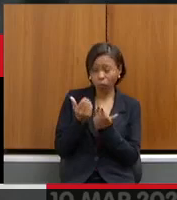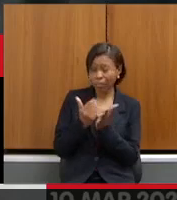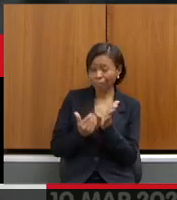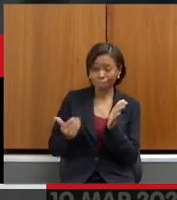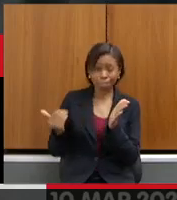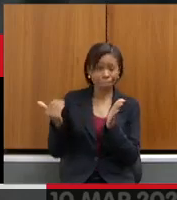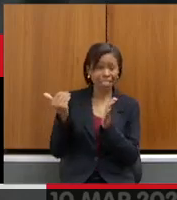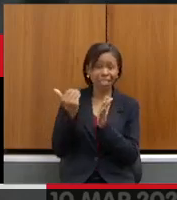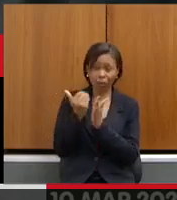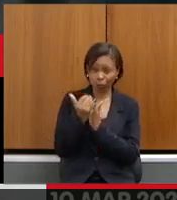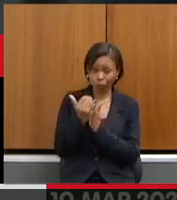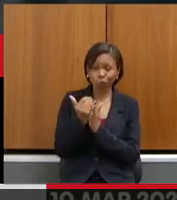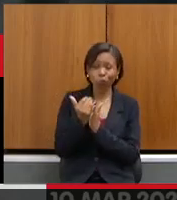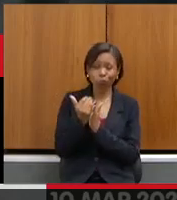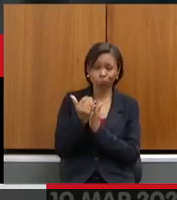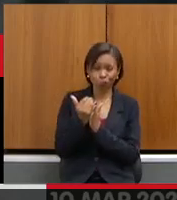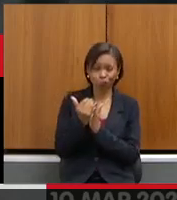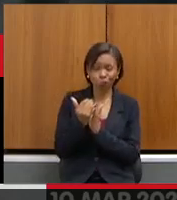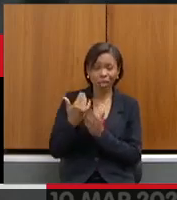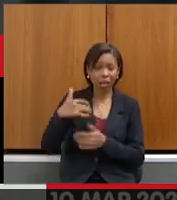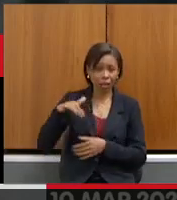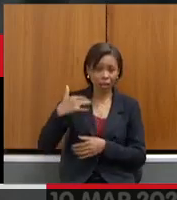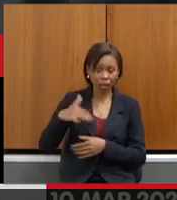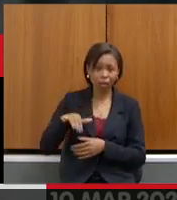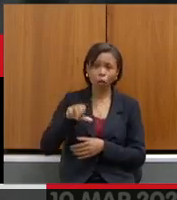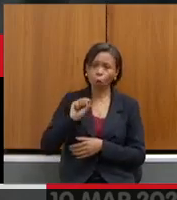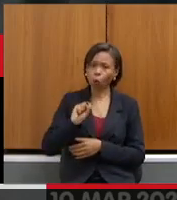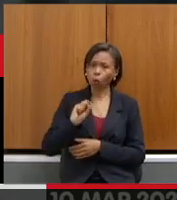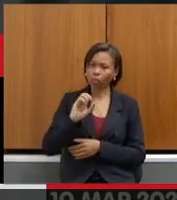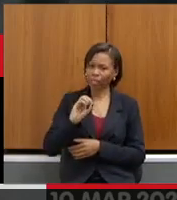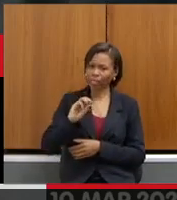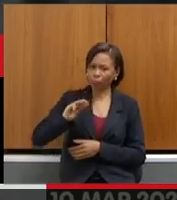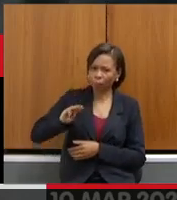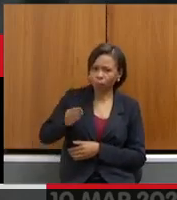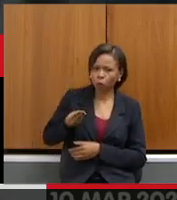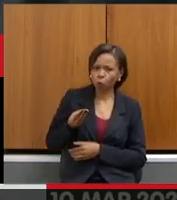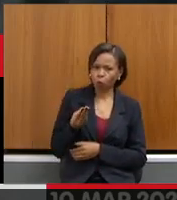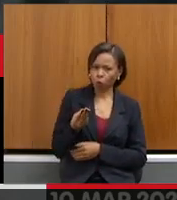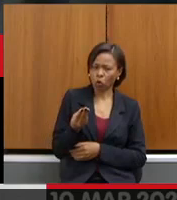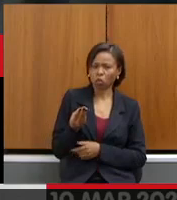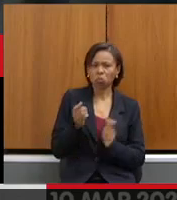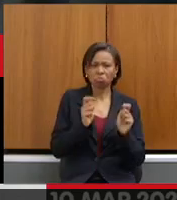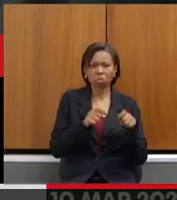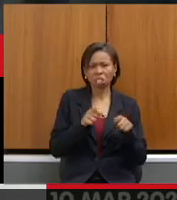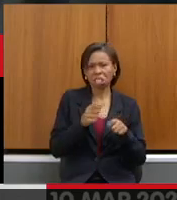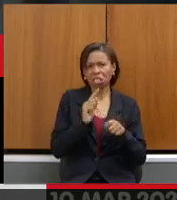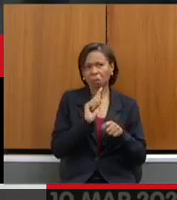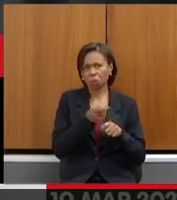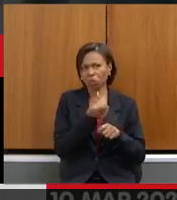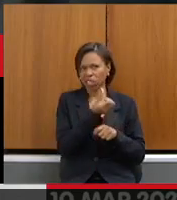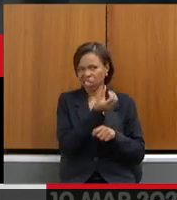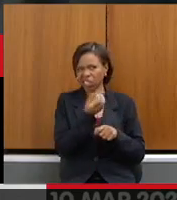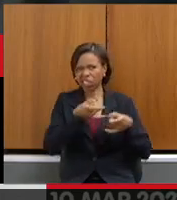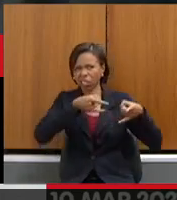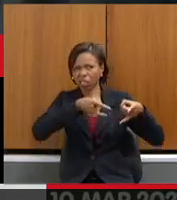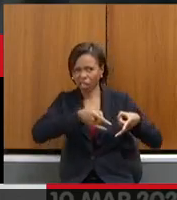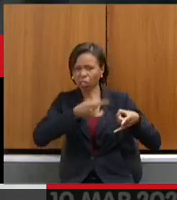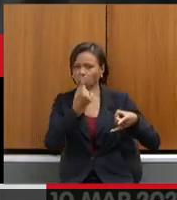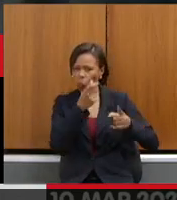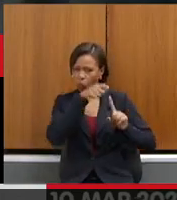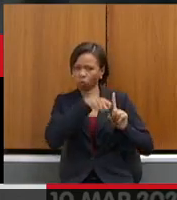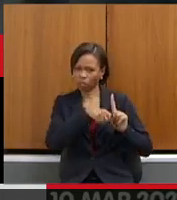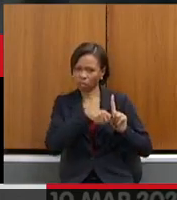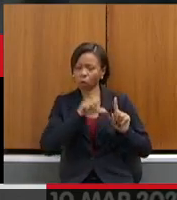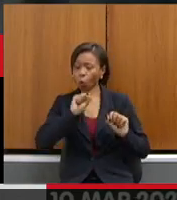altos igual o senhor falou que 80 milhões daria para ser 1600ld por um mês então 800 serão